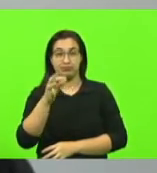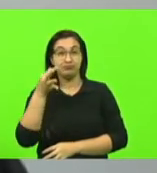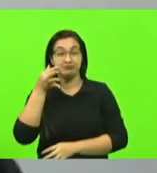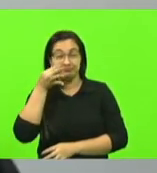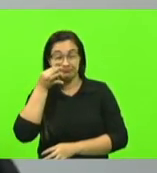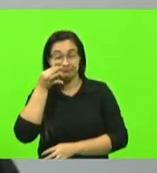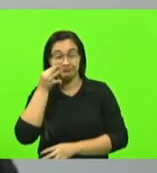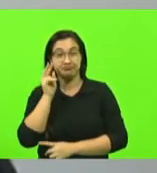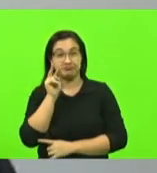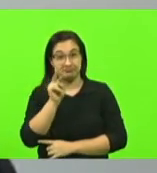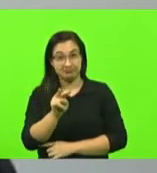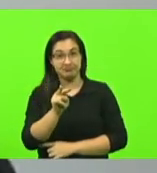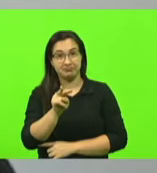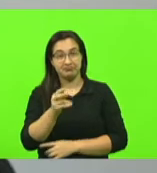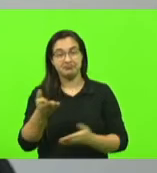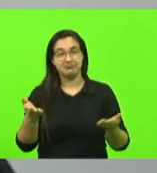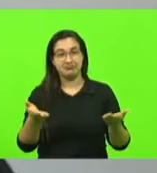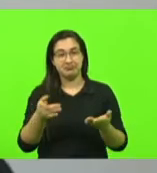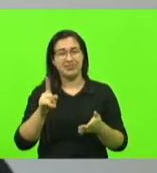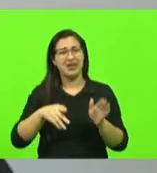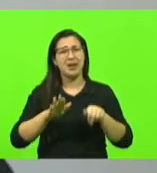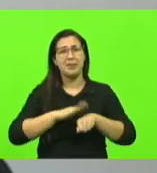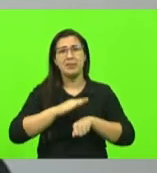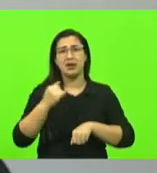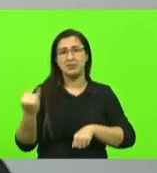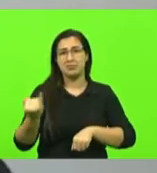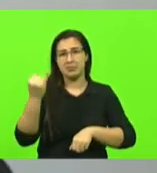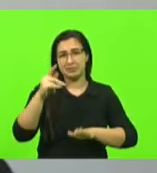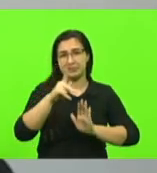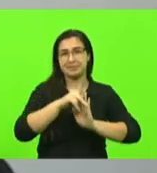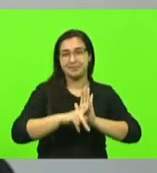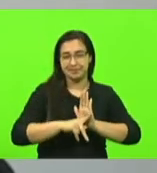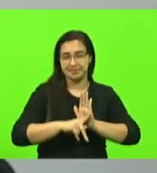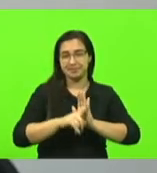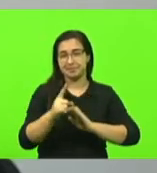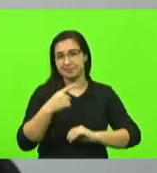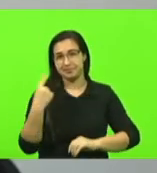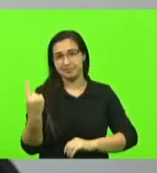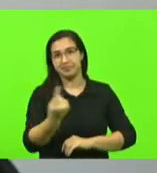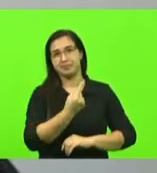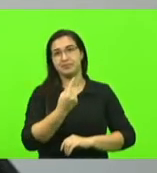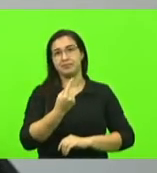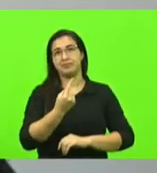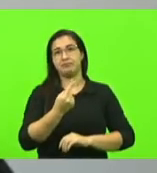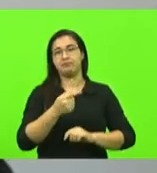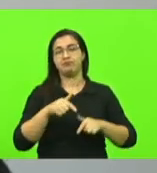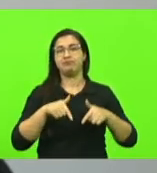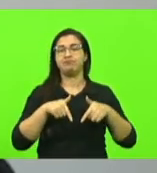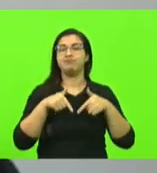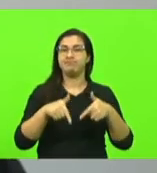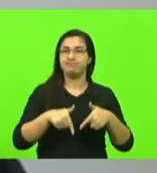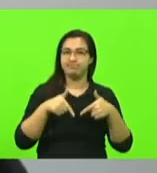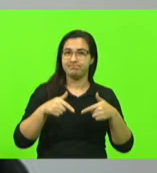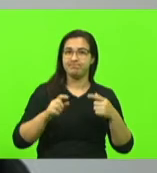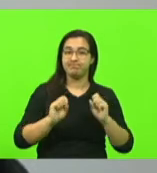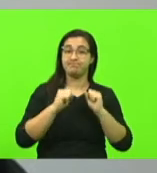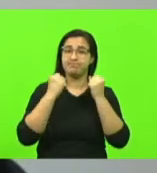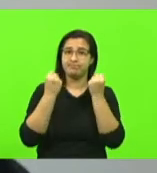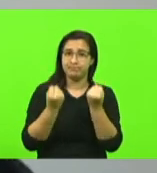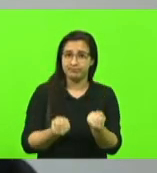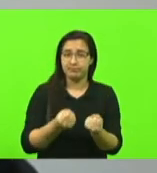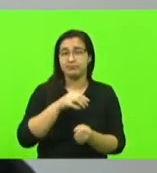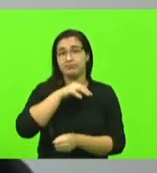um dos projetos mais importantes para nós que militamos, advogamos pela causa